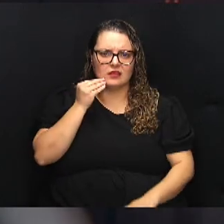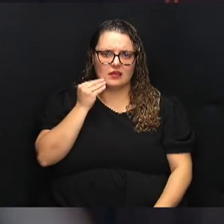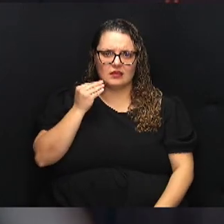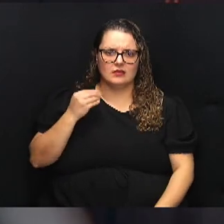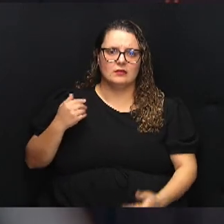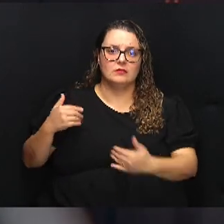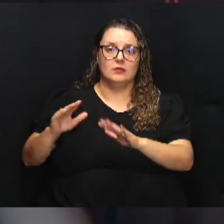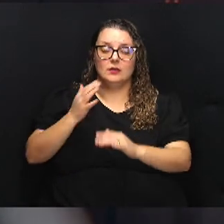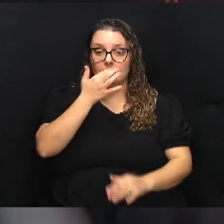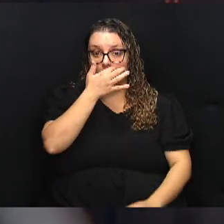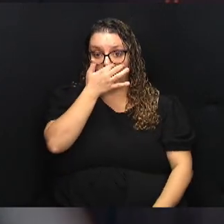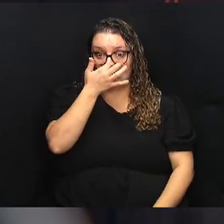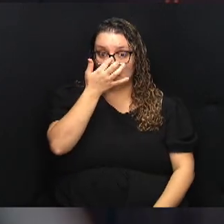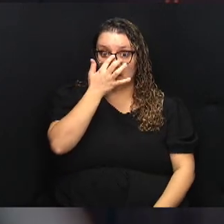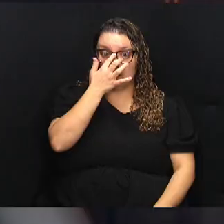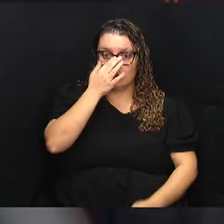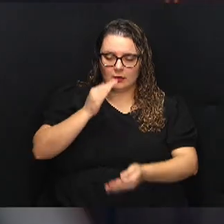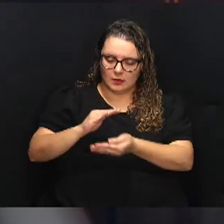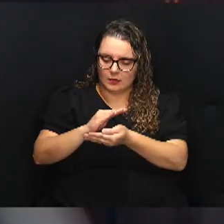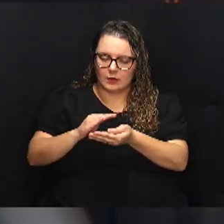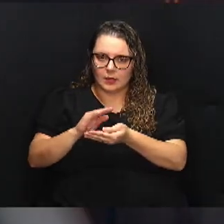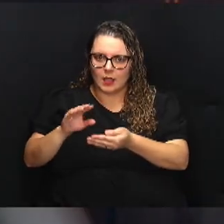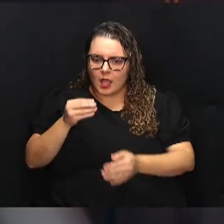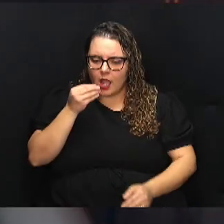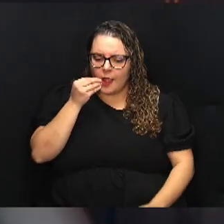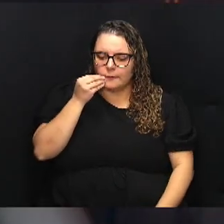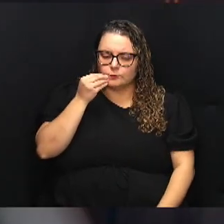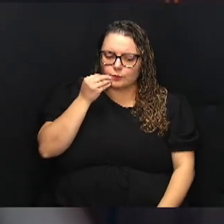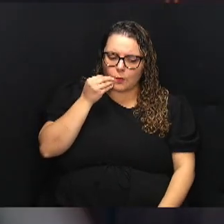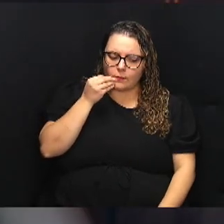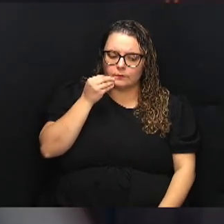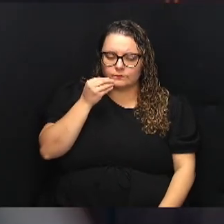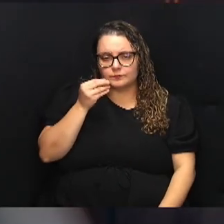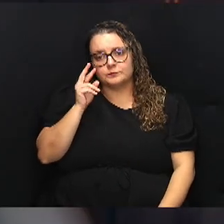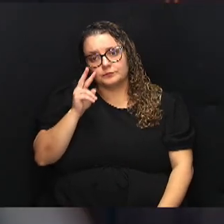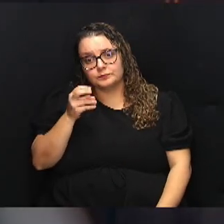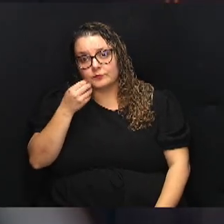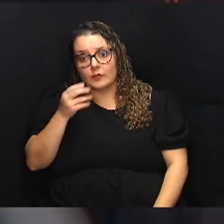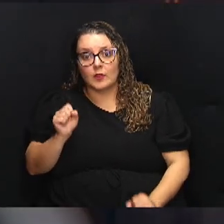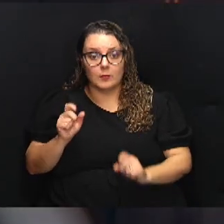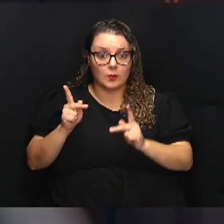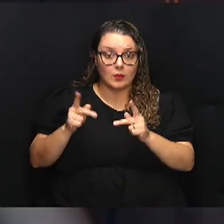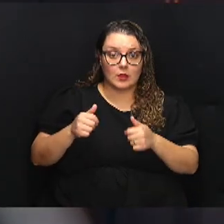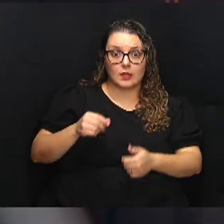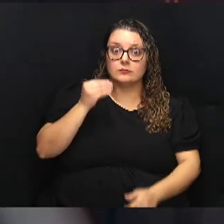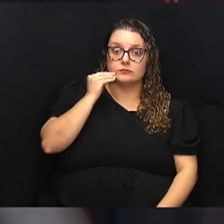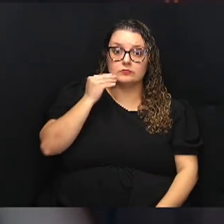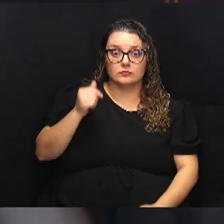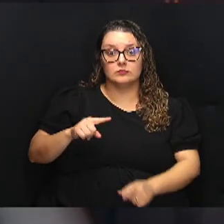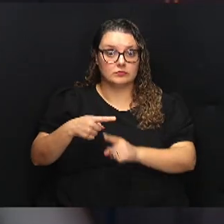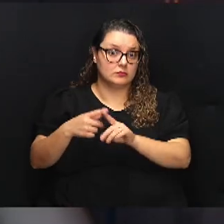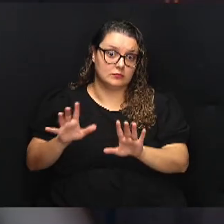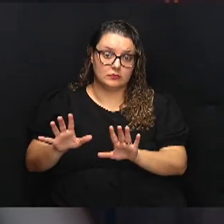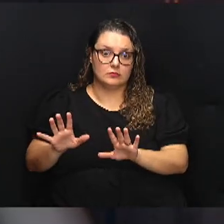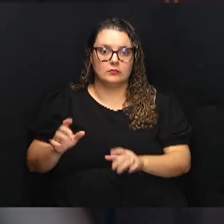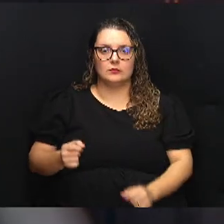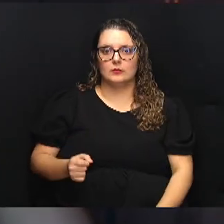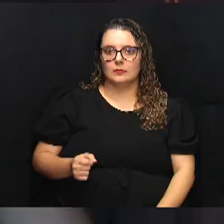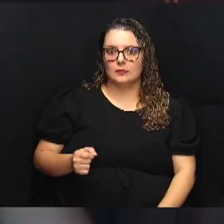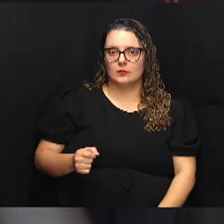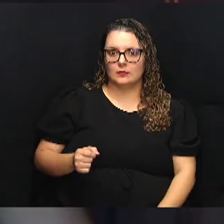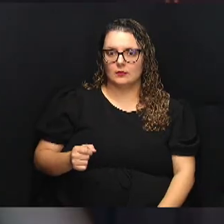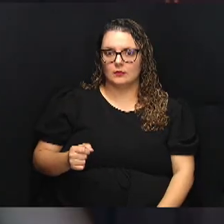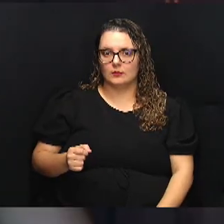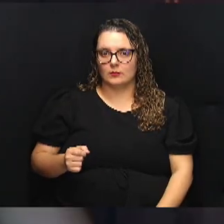rodar. O brigadeiro, a cliente vai provar, vai ver se é bom, ok, testou, validou, não e etc.